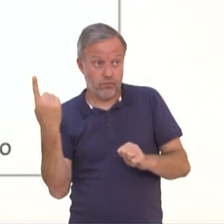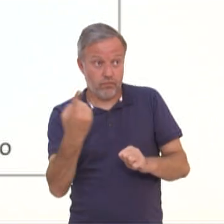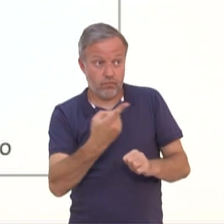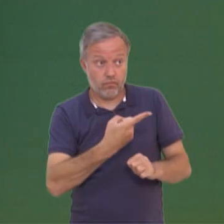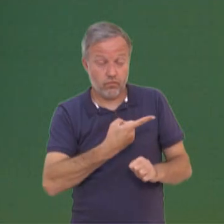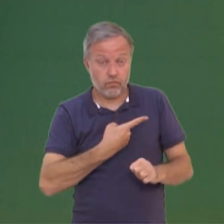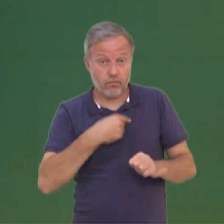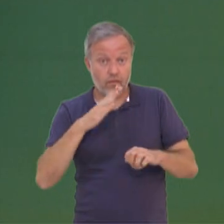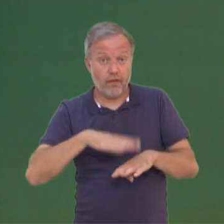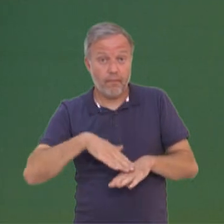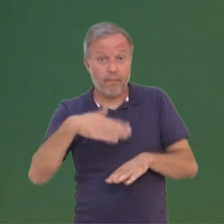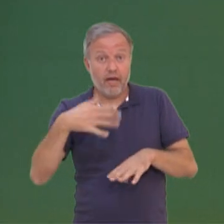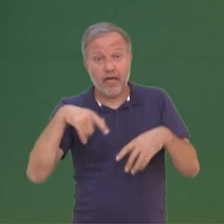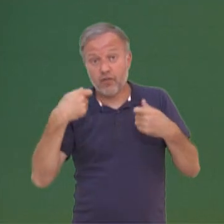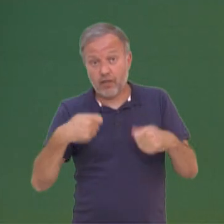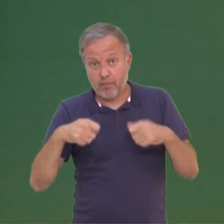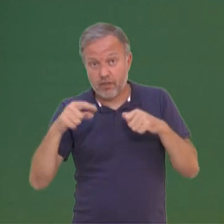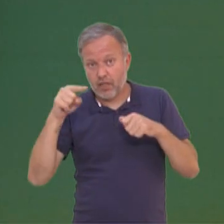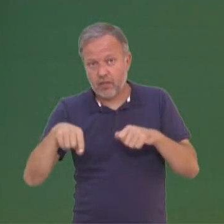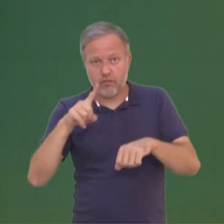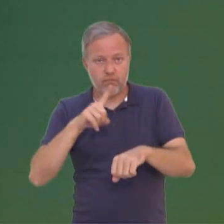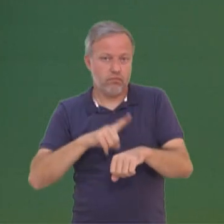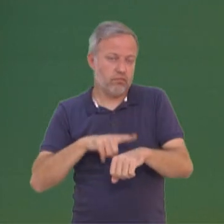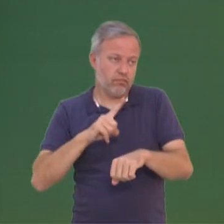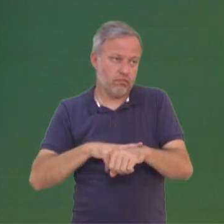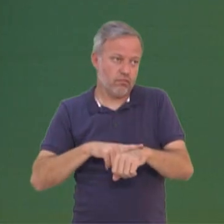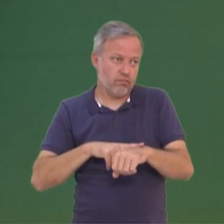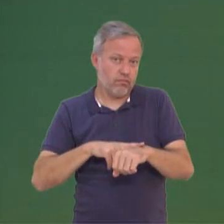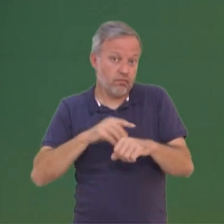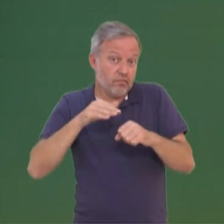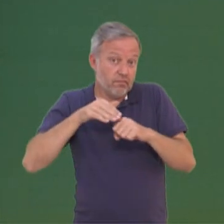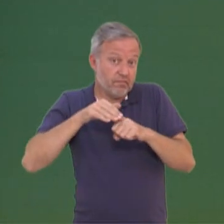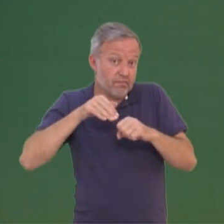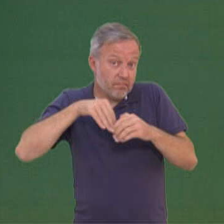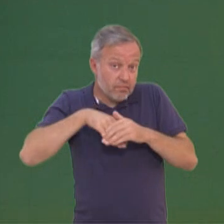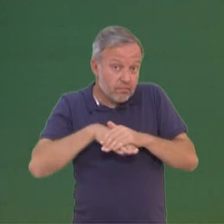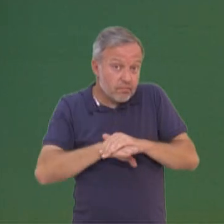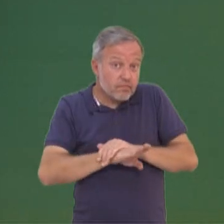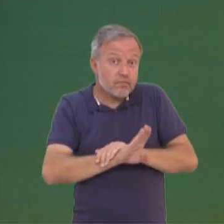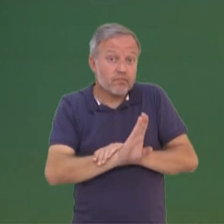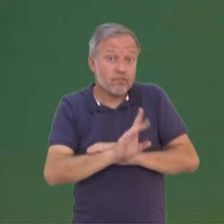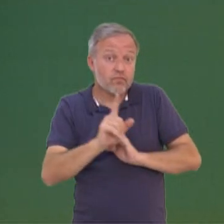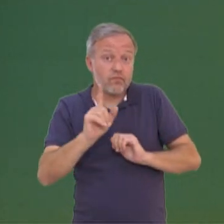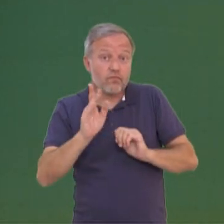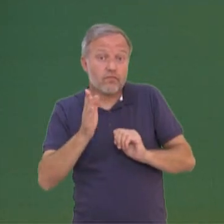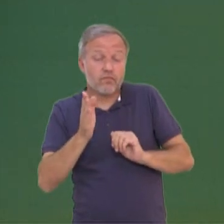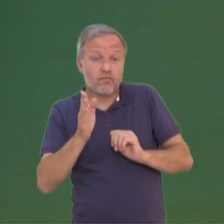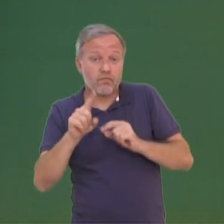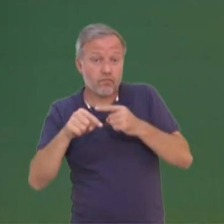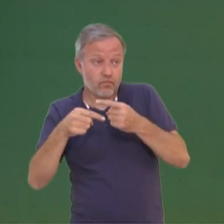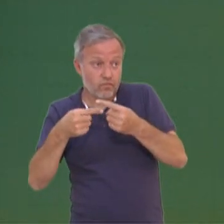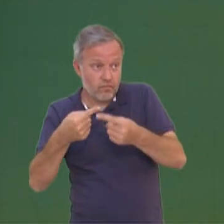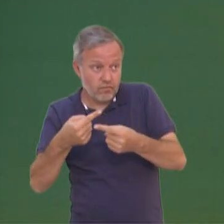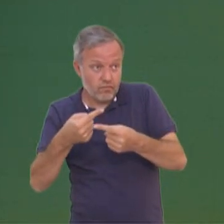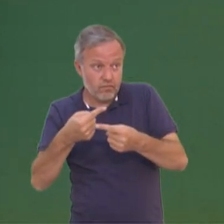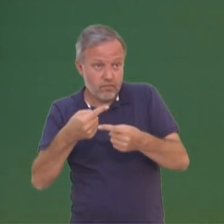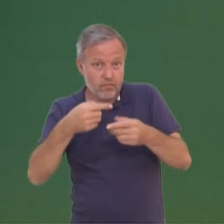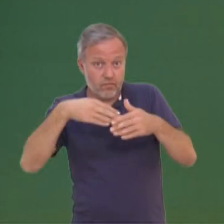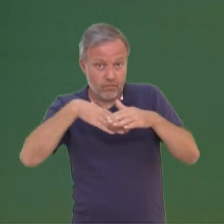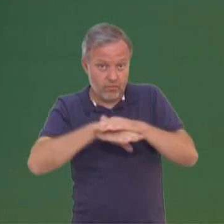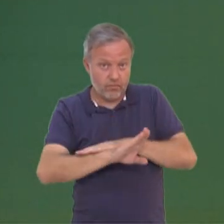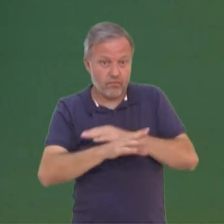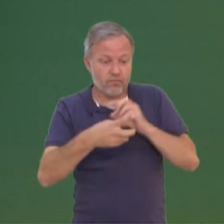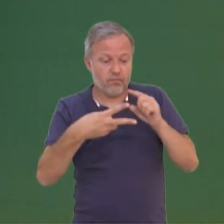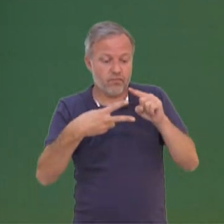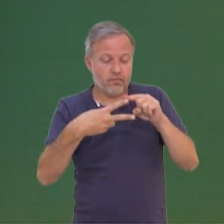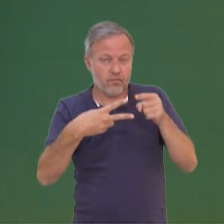consome mais do que precisa naquele momento e guarda para os períodos enquanto não estamos comendo. A gente guarda de duas